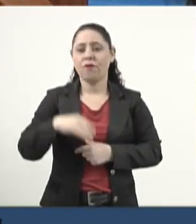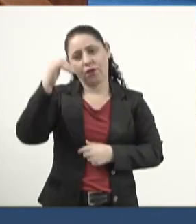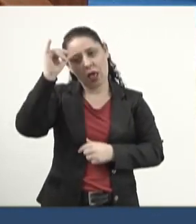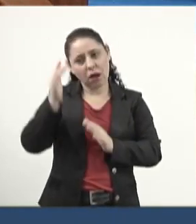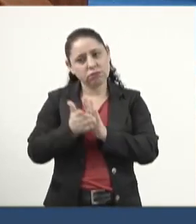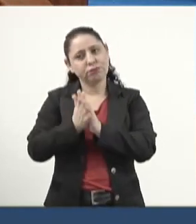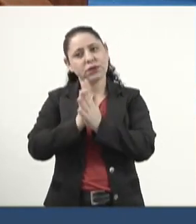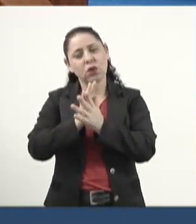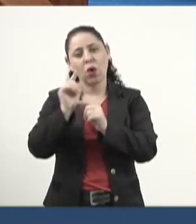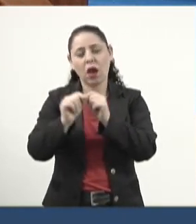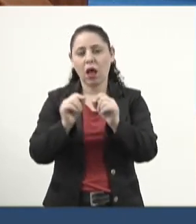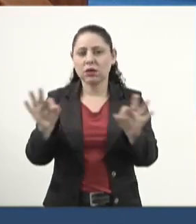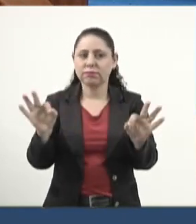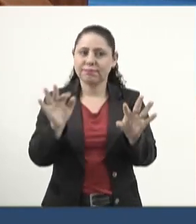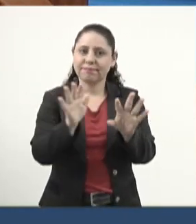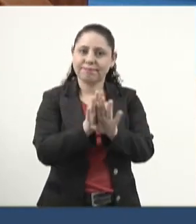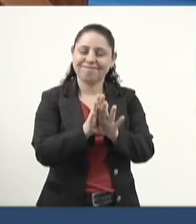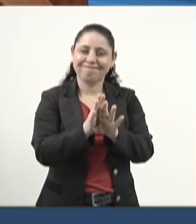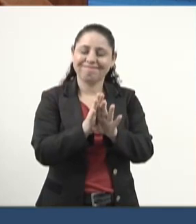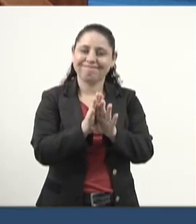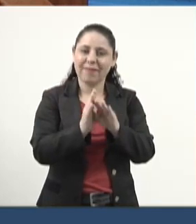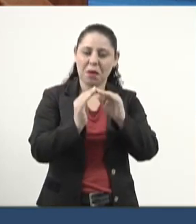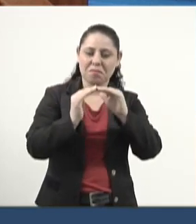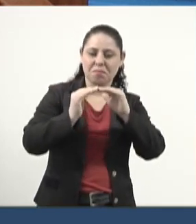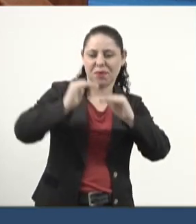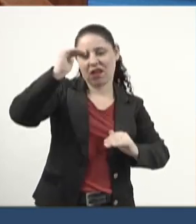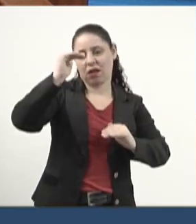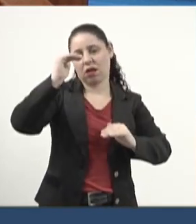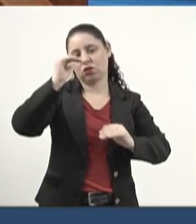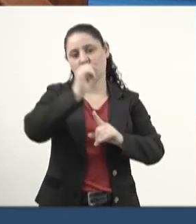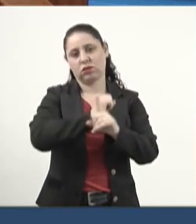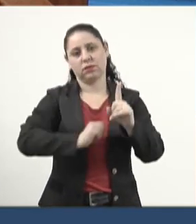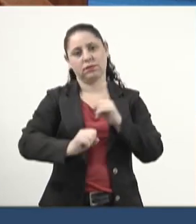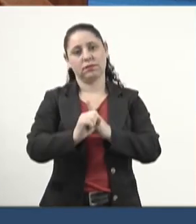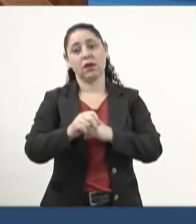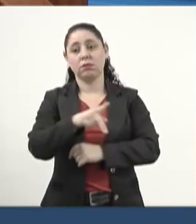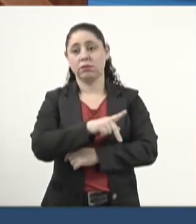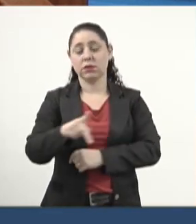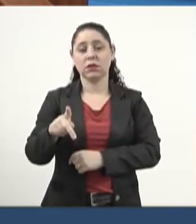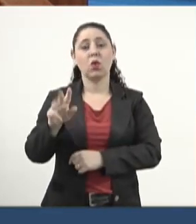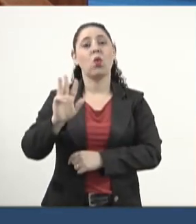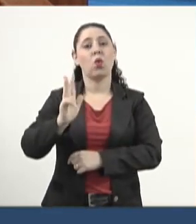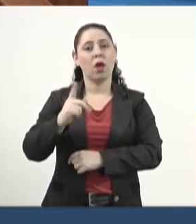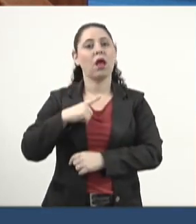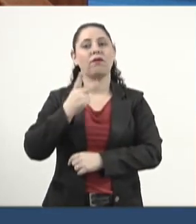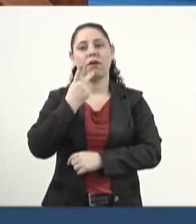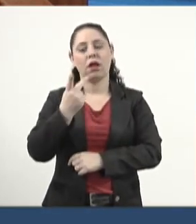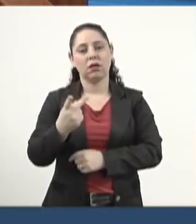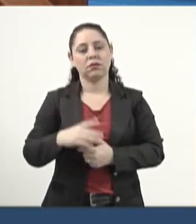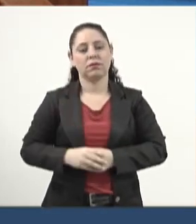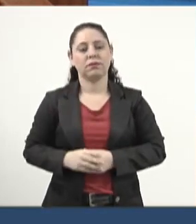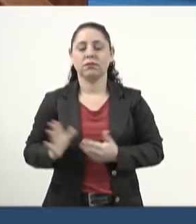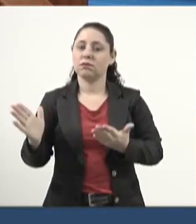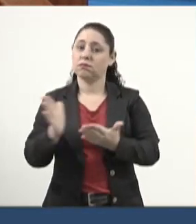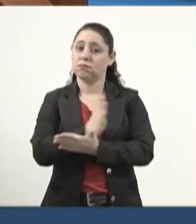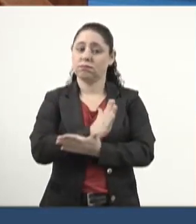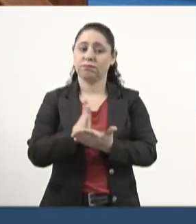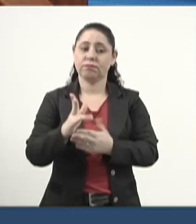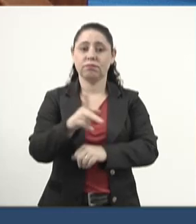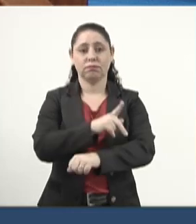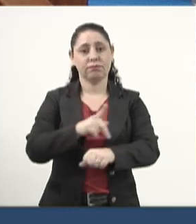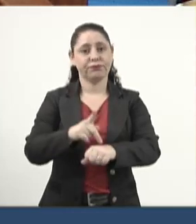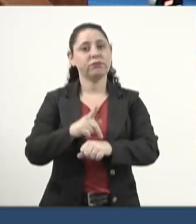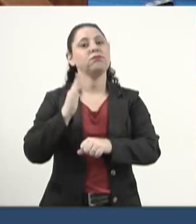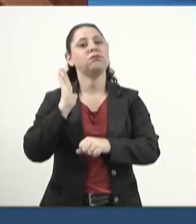combate às desigualdades sociais. Então, essa é uma discussão que o presidente Lula tem colocado. Alguns países